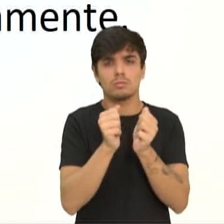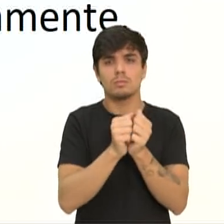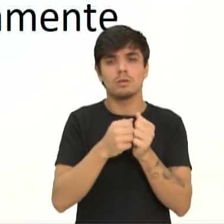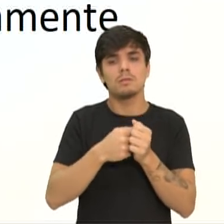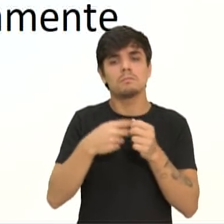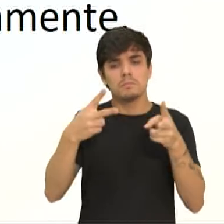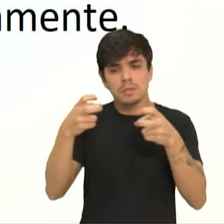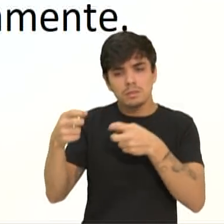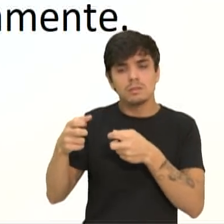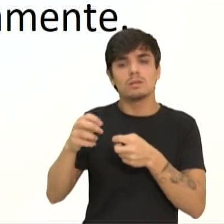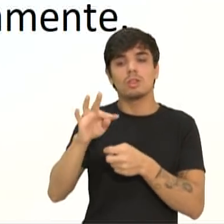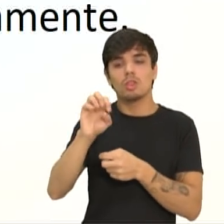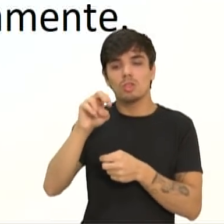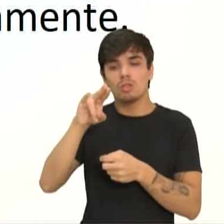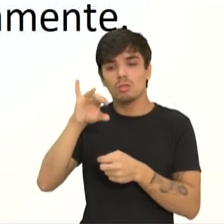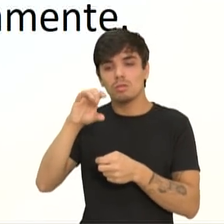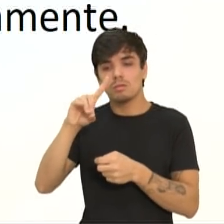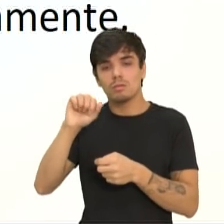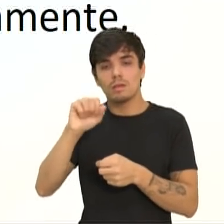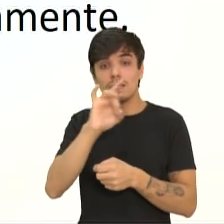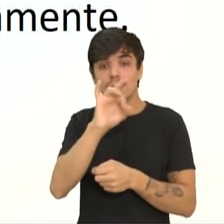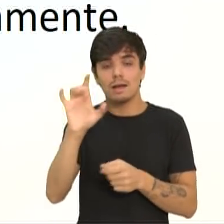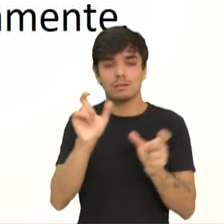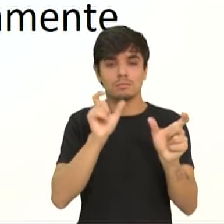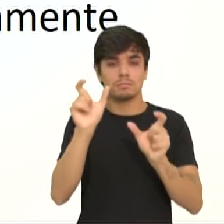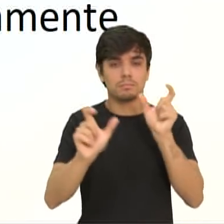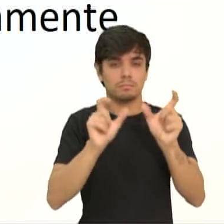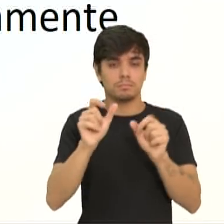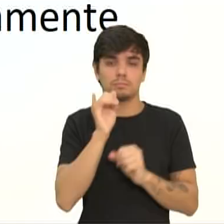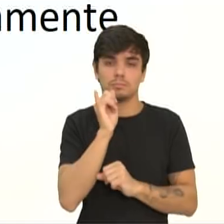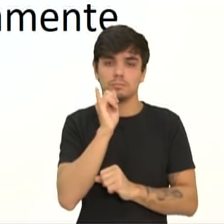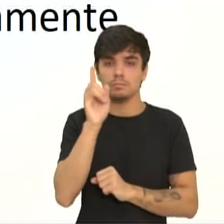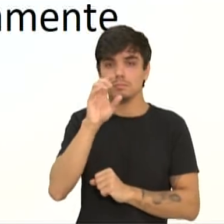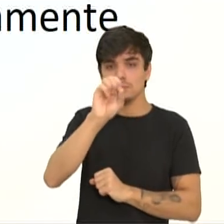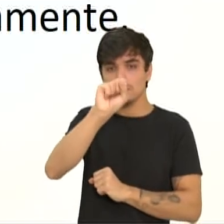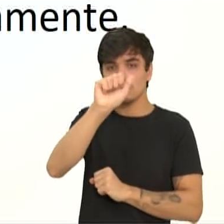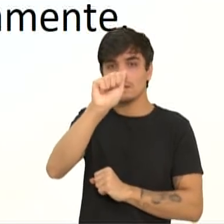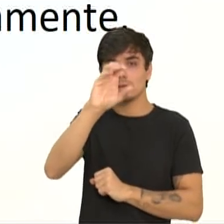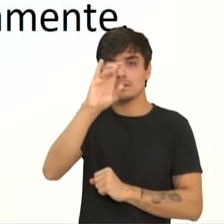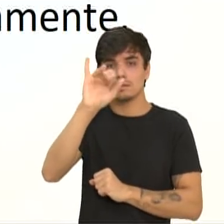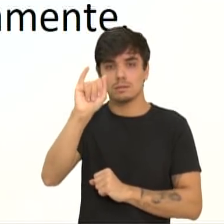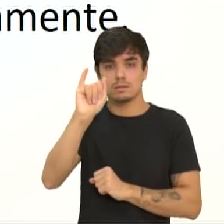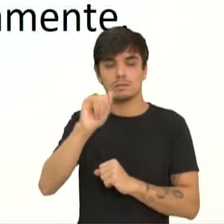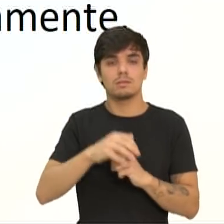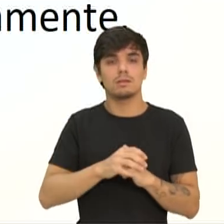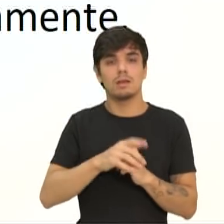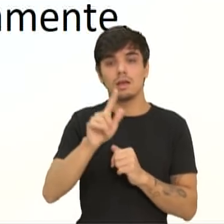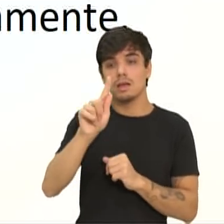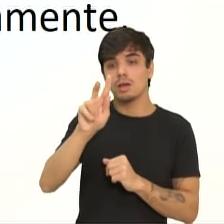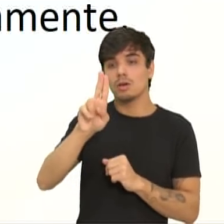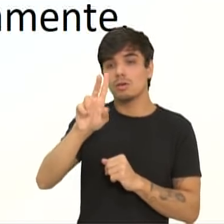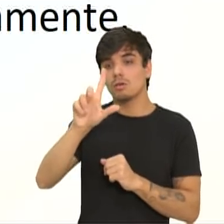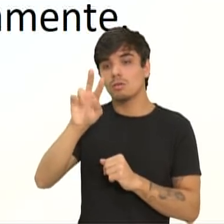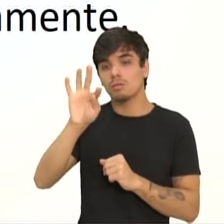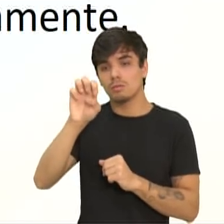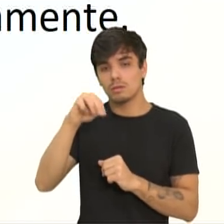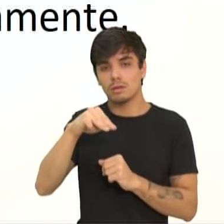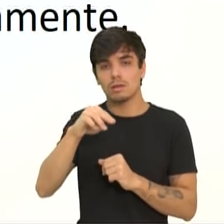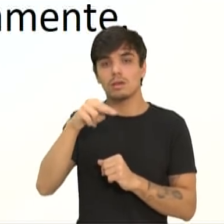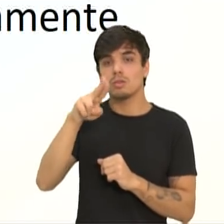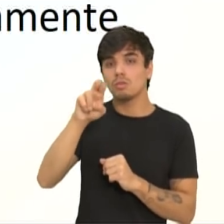na sílaba tônica de cada palavra. Saci, júri, glúten,